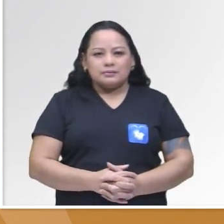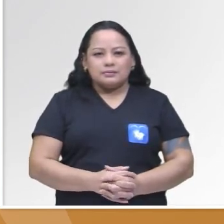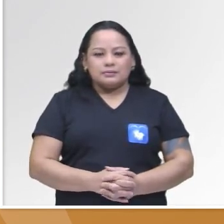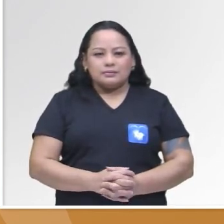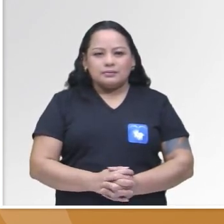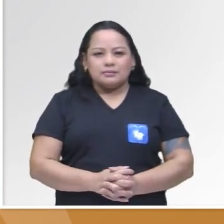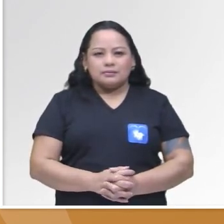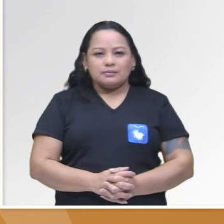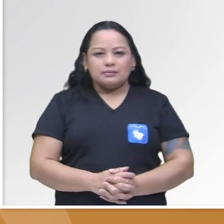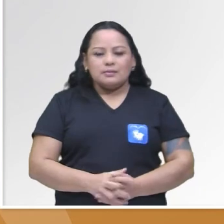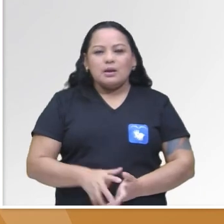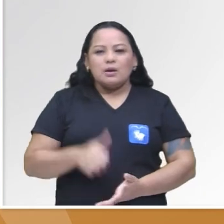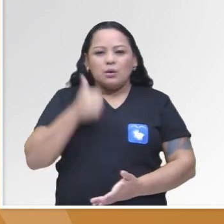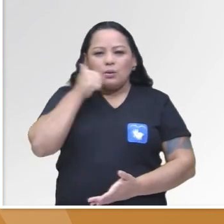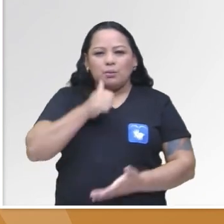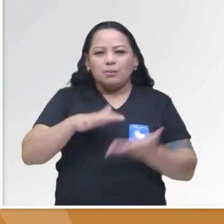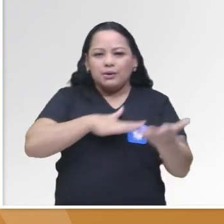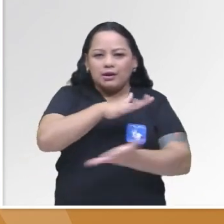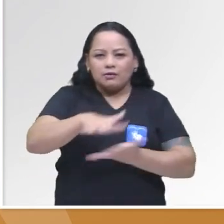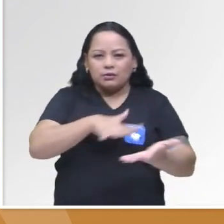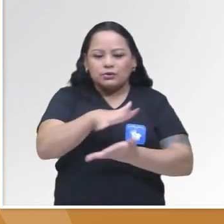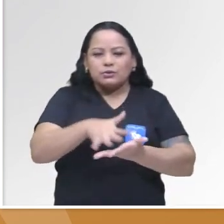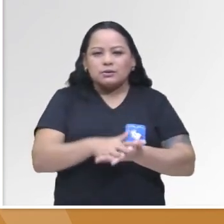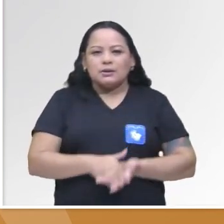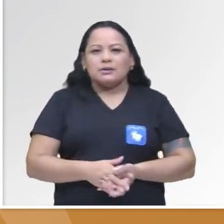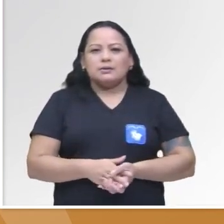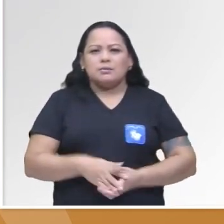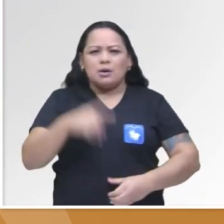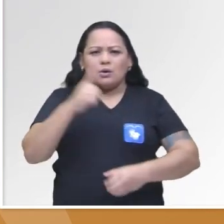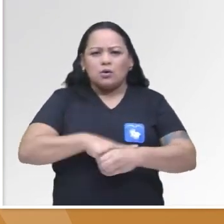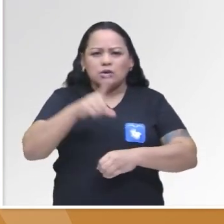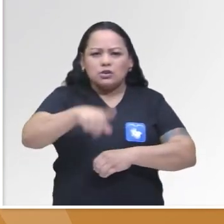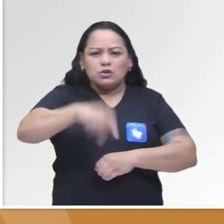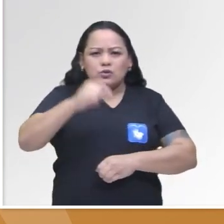Estamos vivendo um momento decisivo na história mundial.